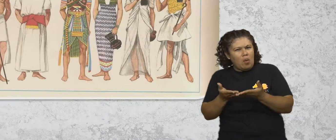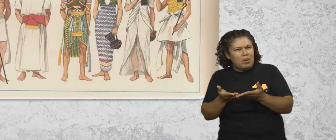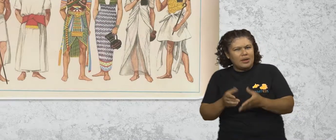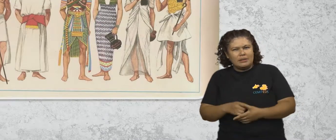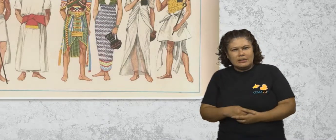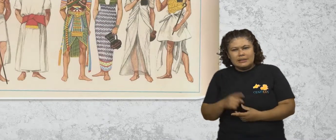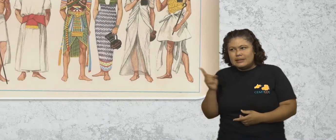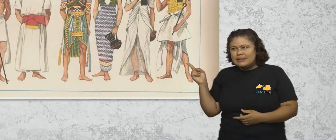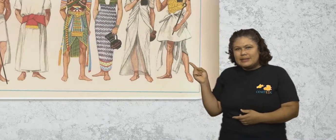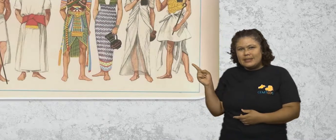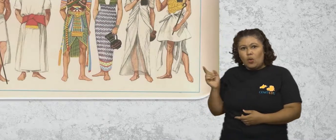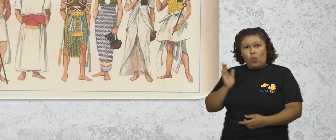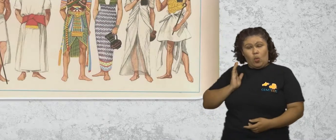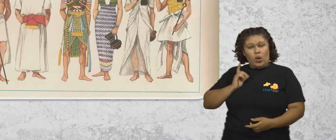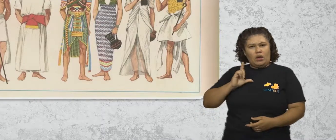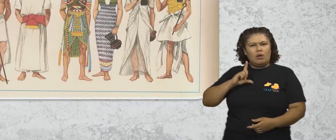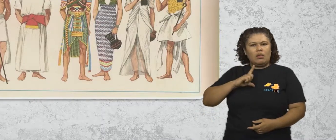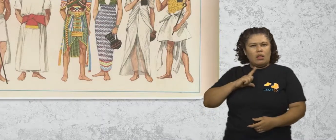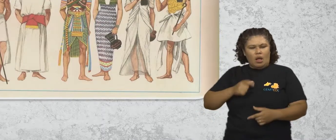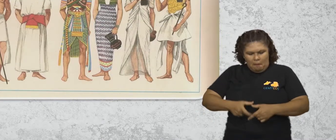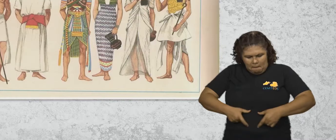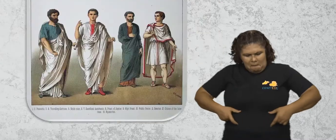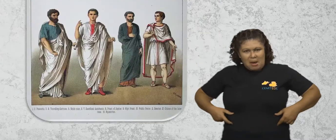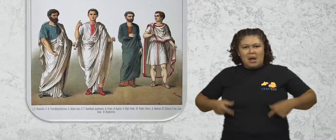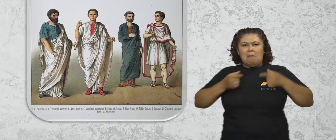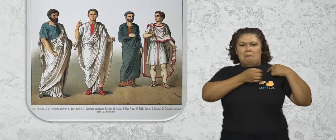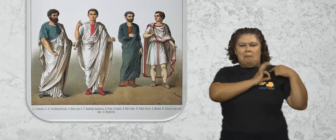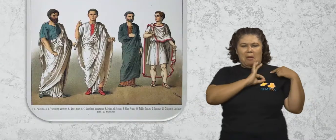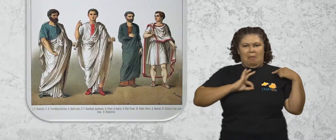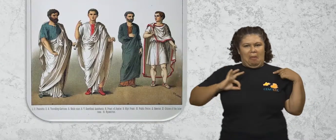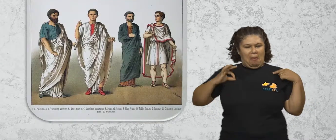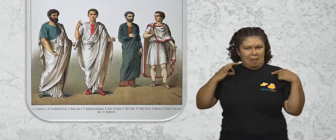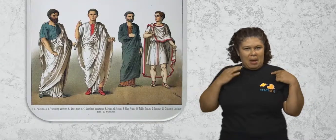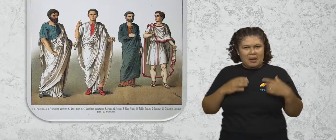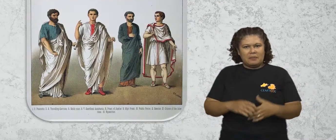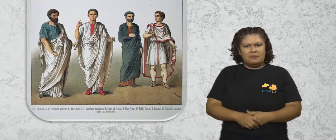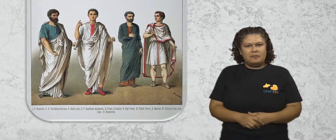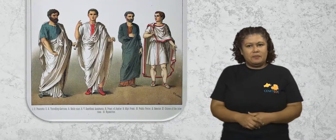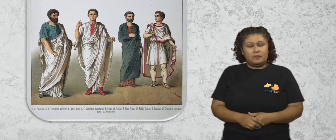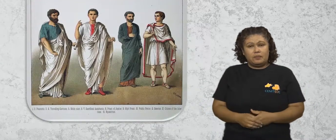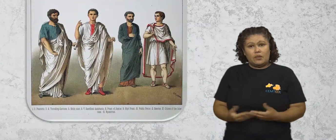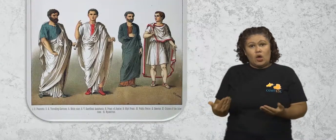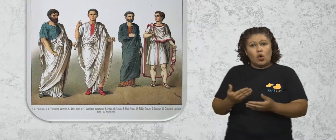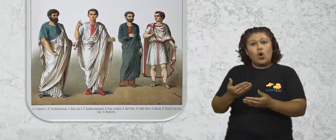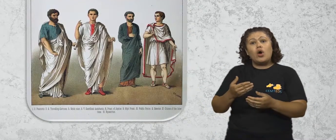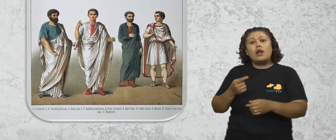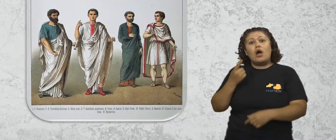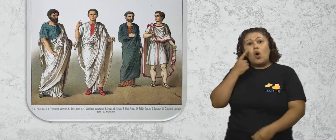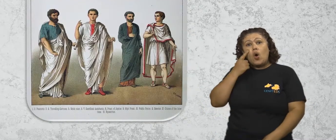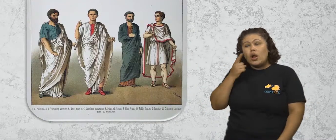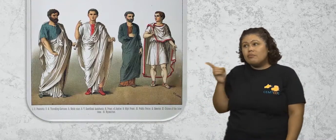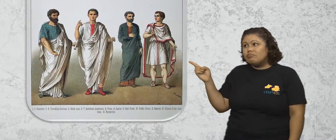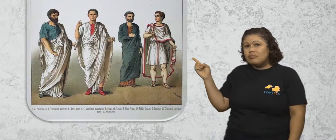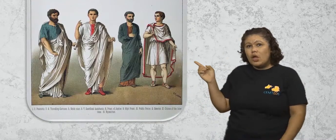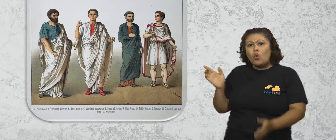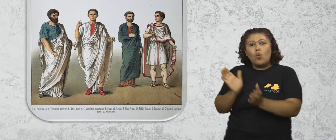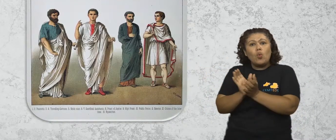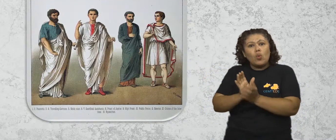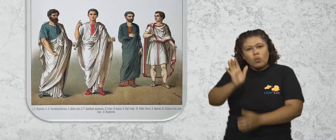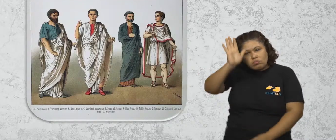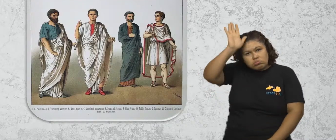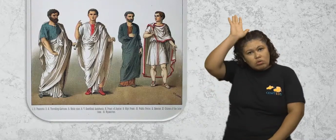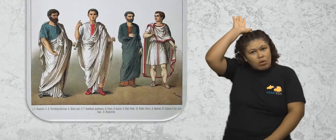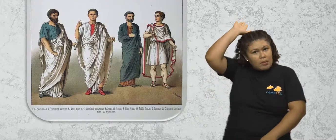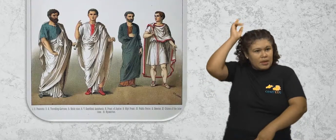acessórios, tecidos diferentes, mais refinados. Nessa outra imagem, podemos ver os romanos, que também usando